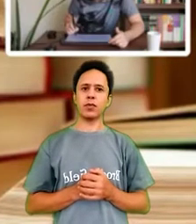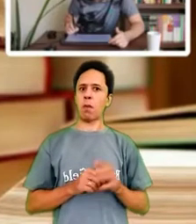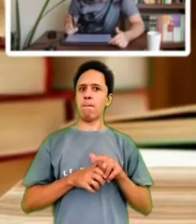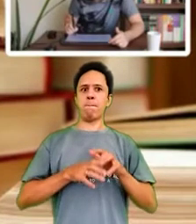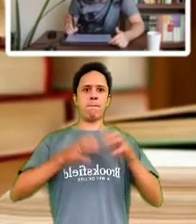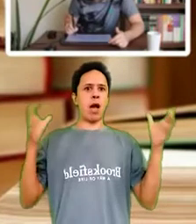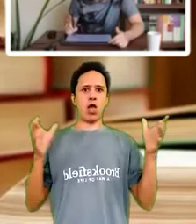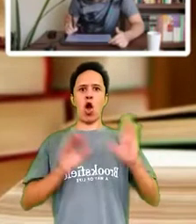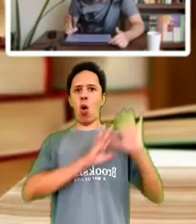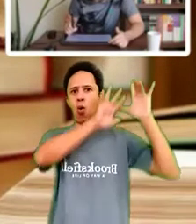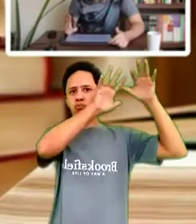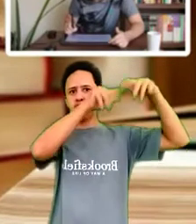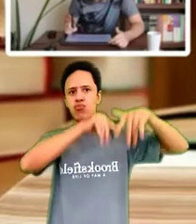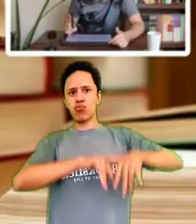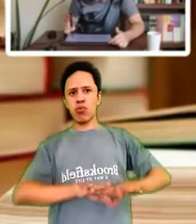a maior onda